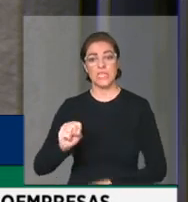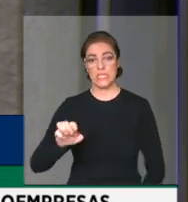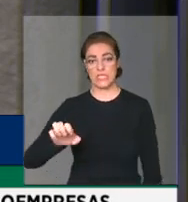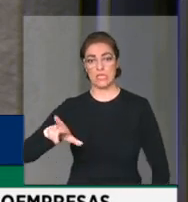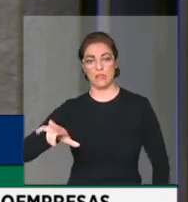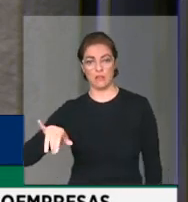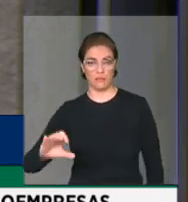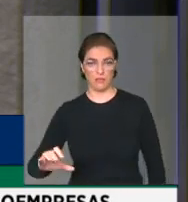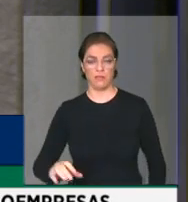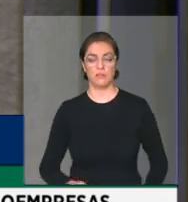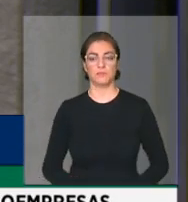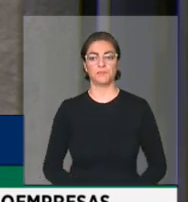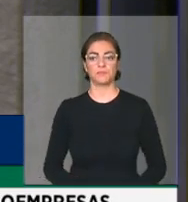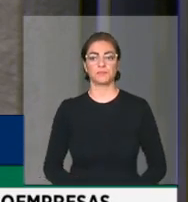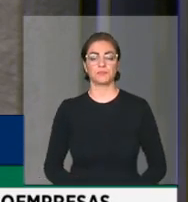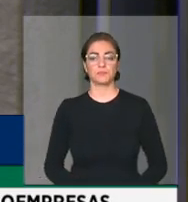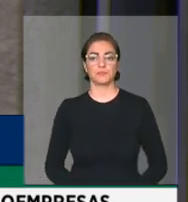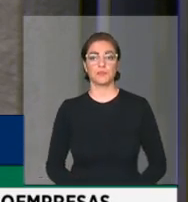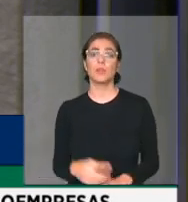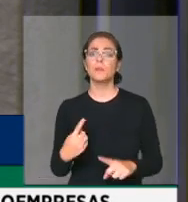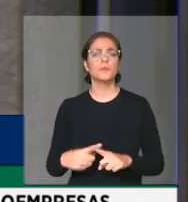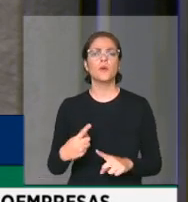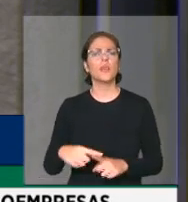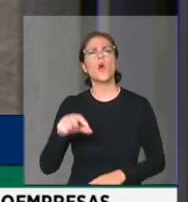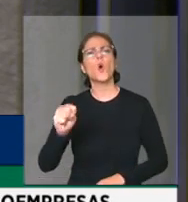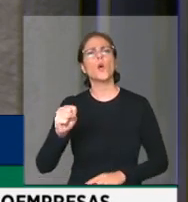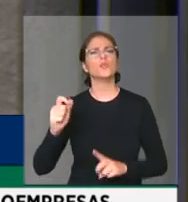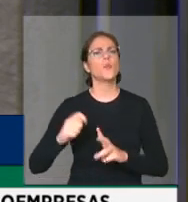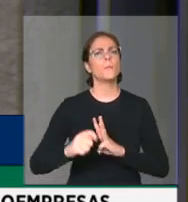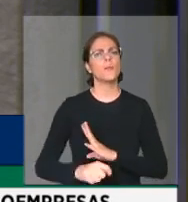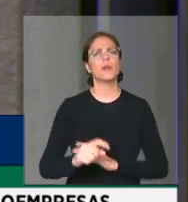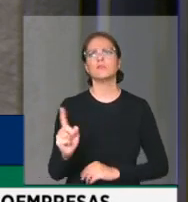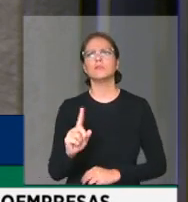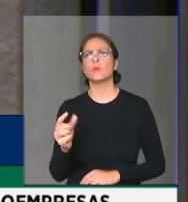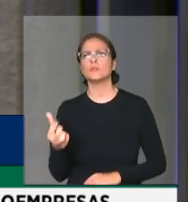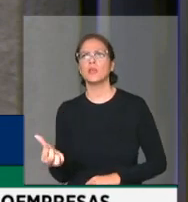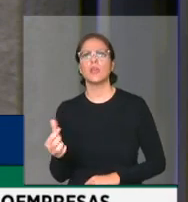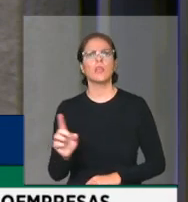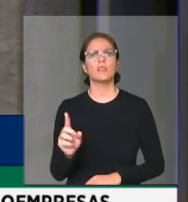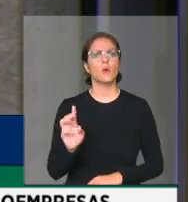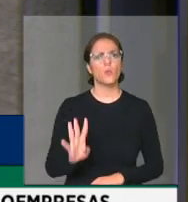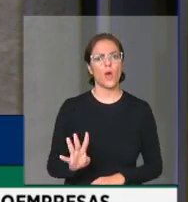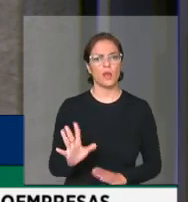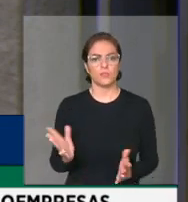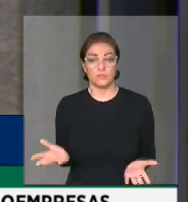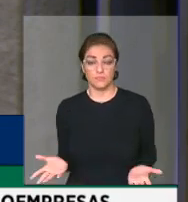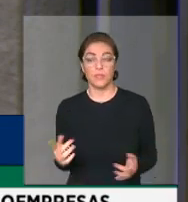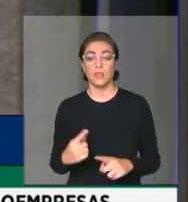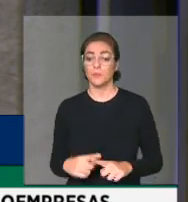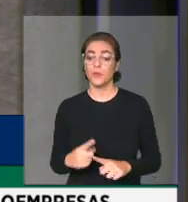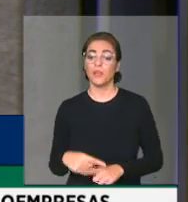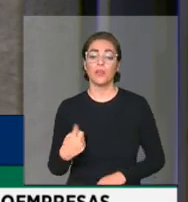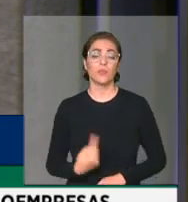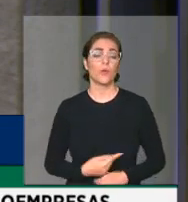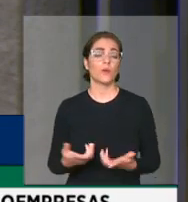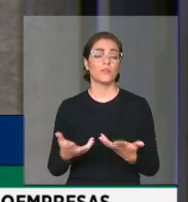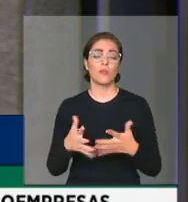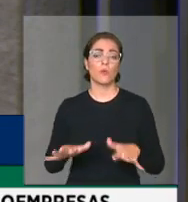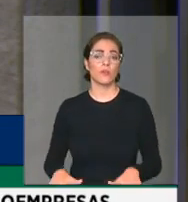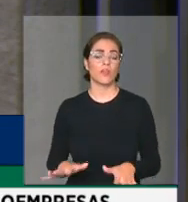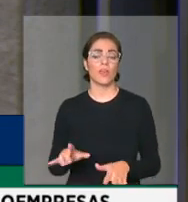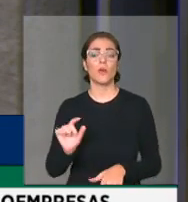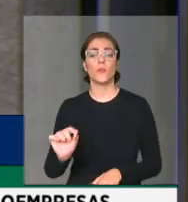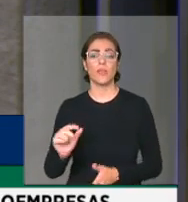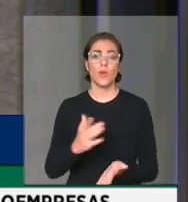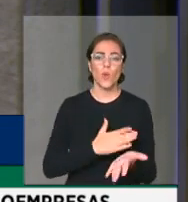vigente neste período. Por que 8 meses, não 6 ou 4? Porque nós não queríamos, obviamente, que o